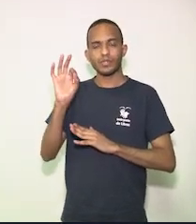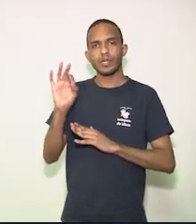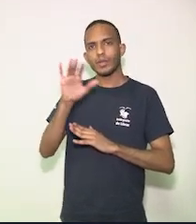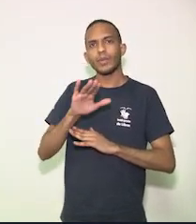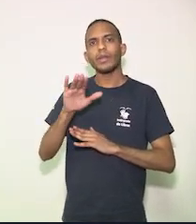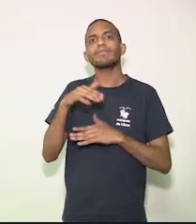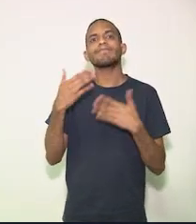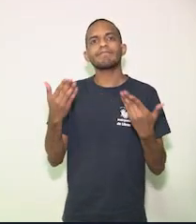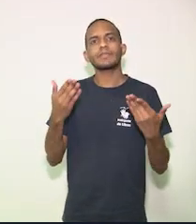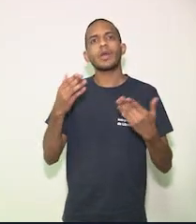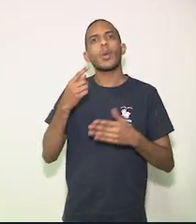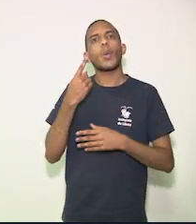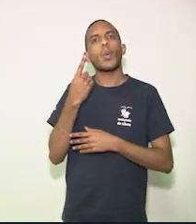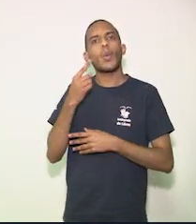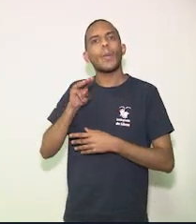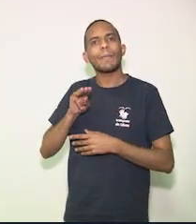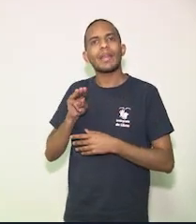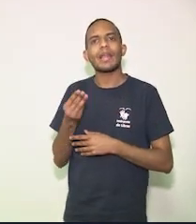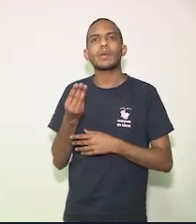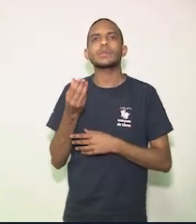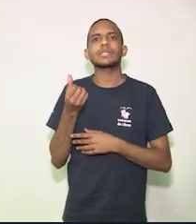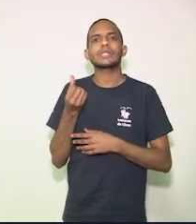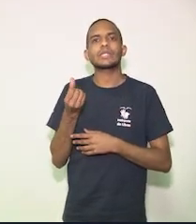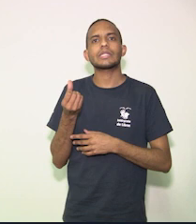13,6%, ou seja,